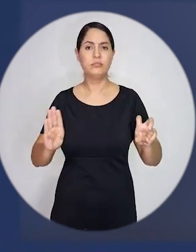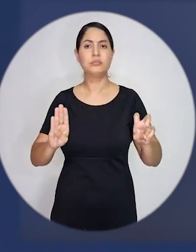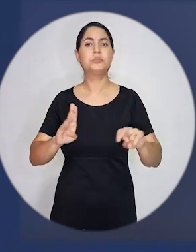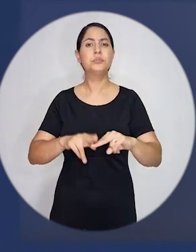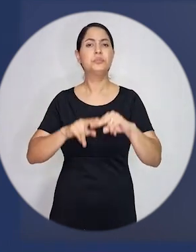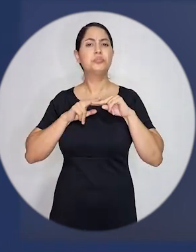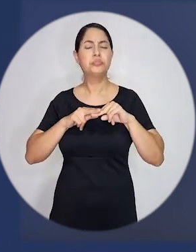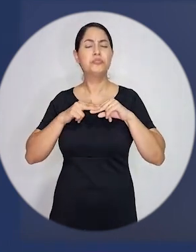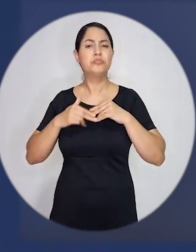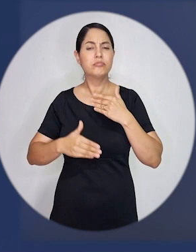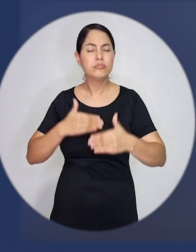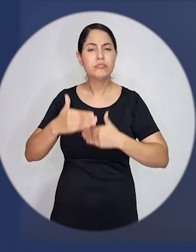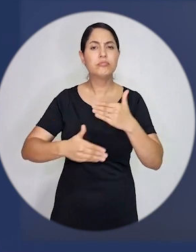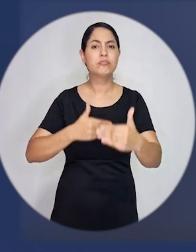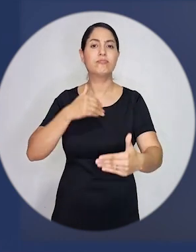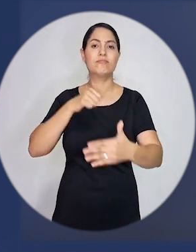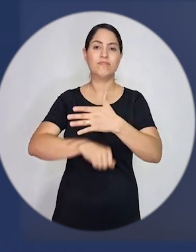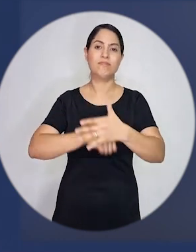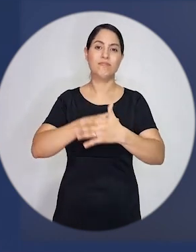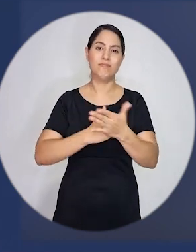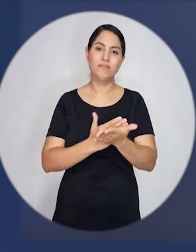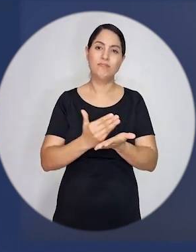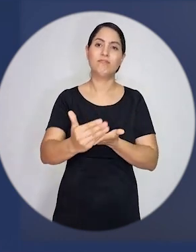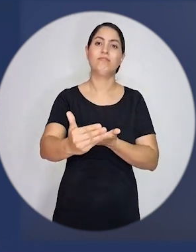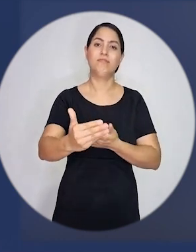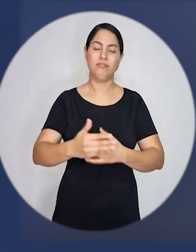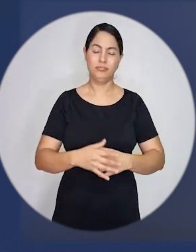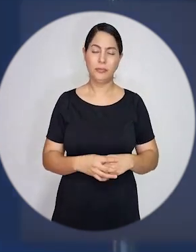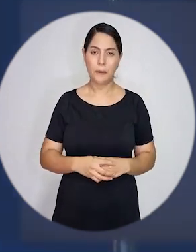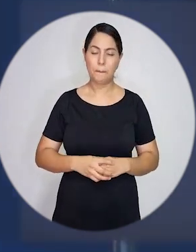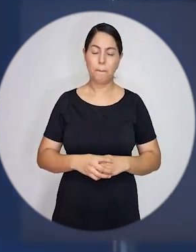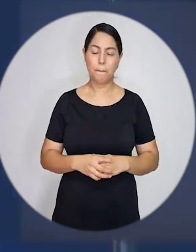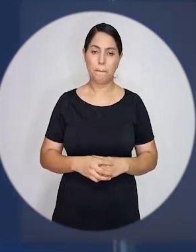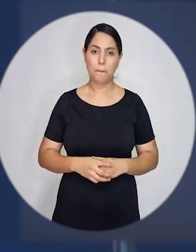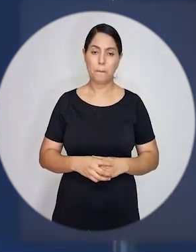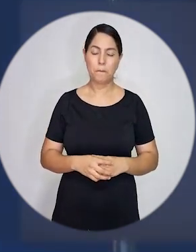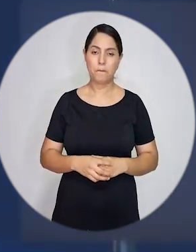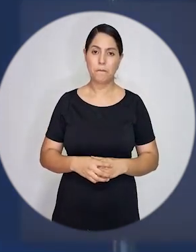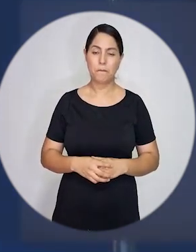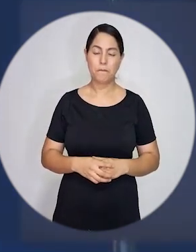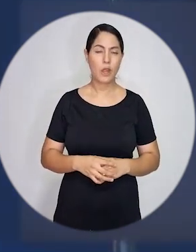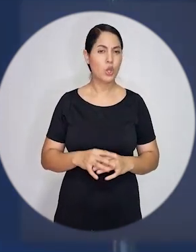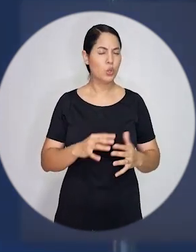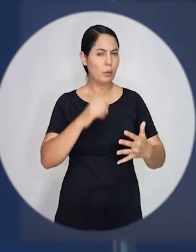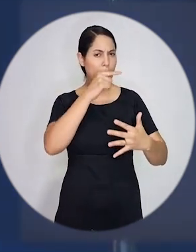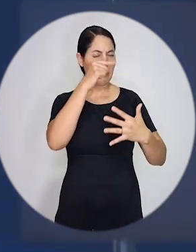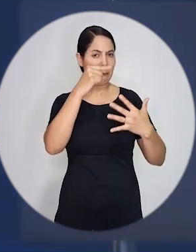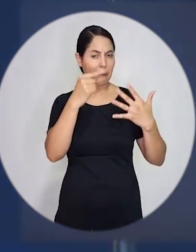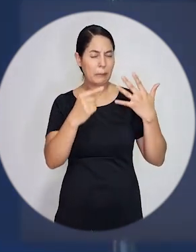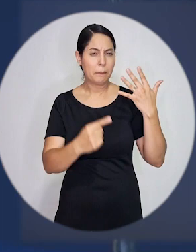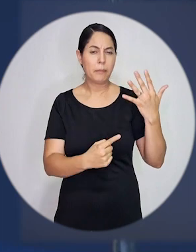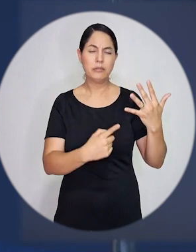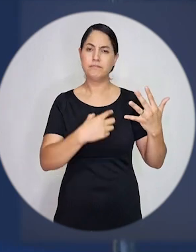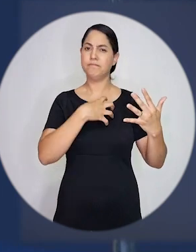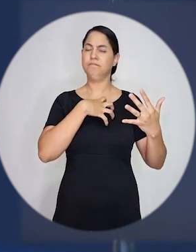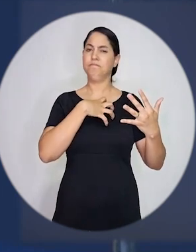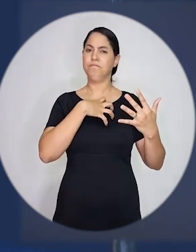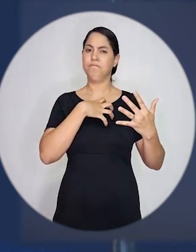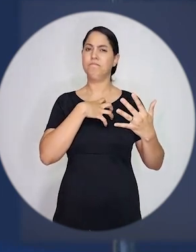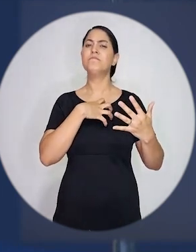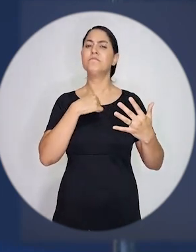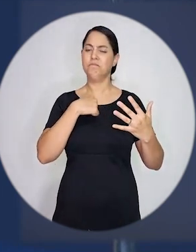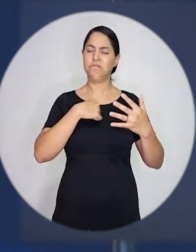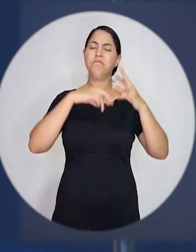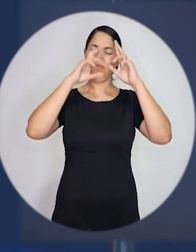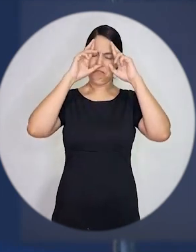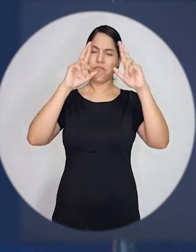da Ordem, porque é o começo de todas as lutas. Isso tudo, eu devo dizer que